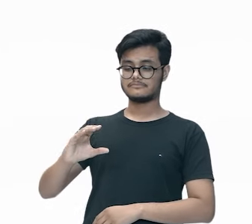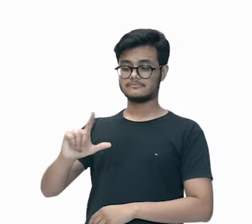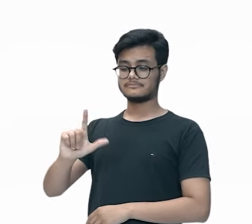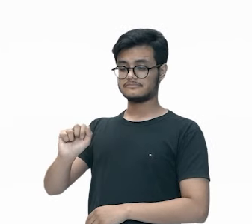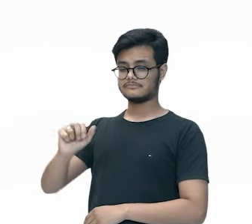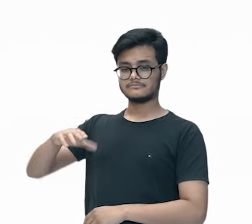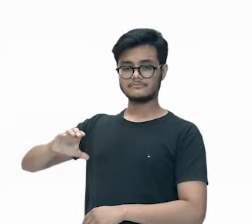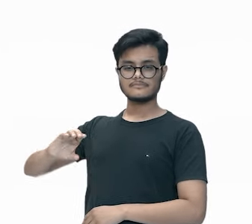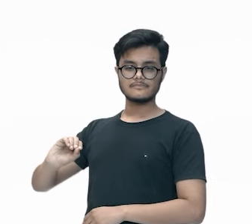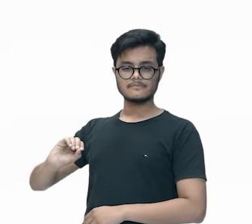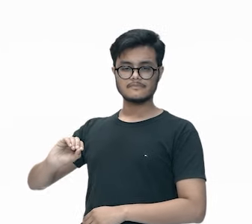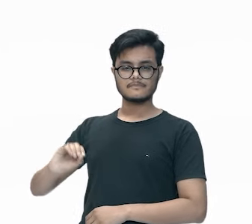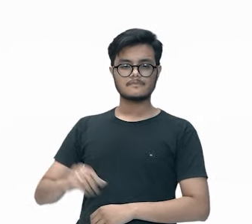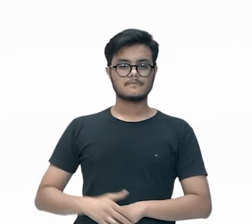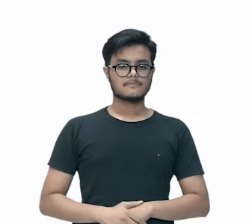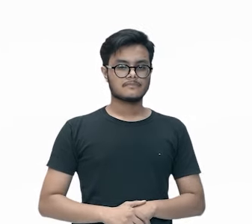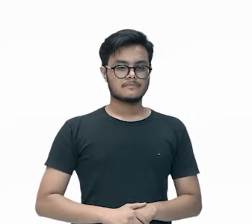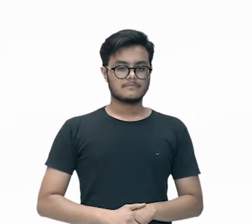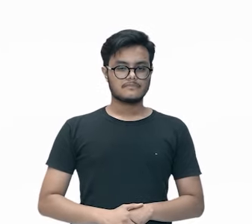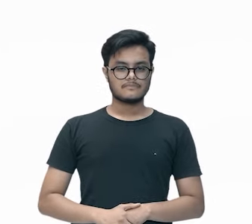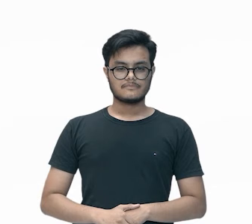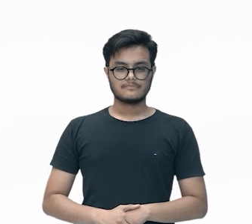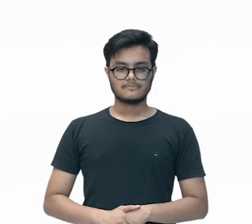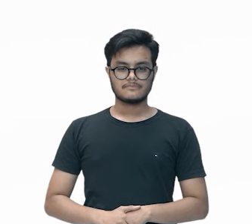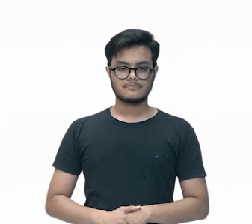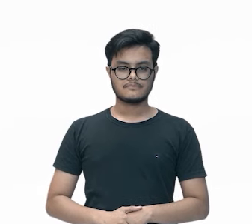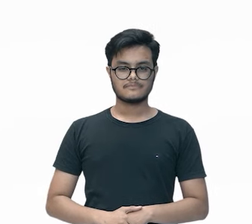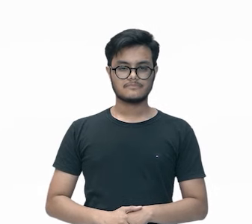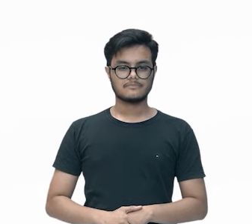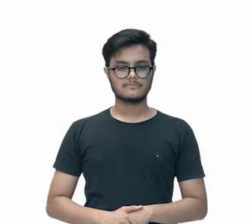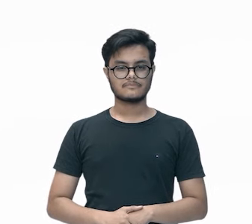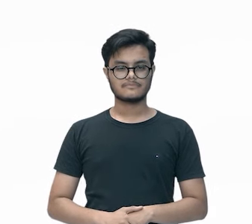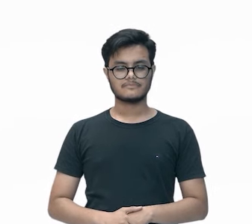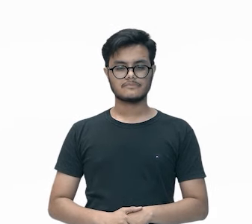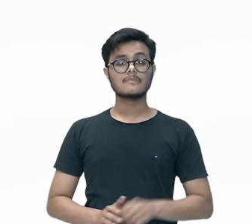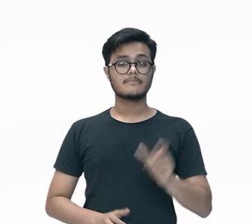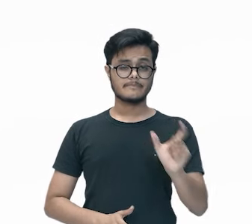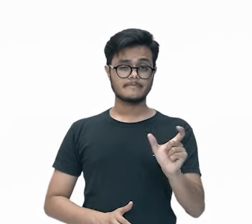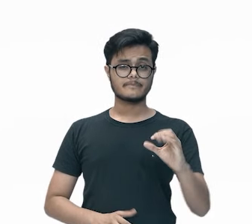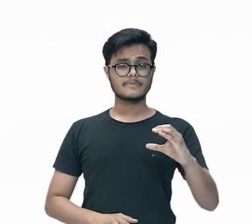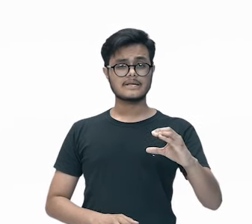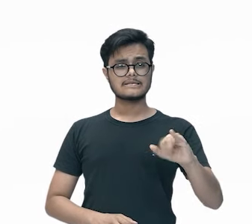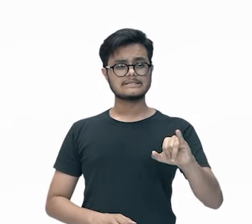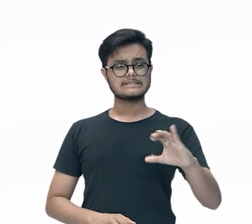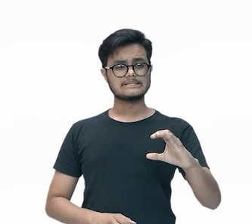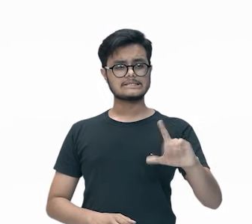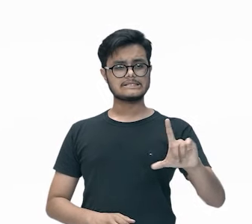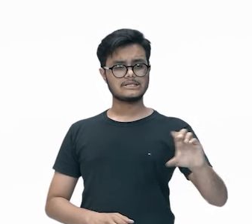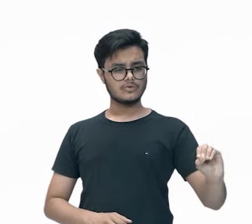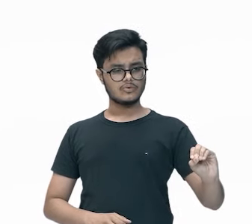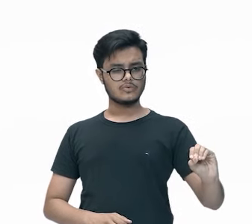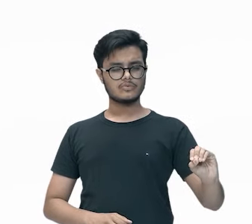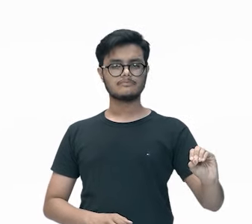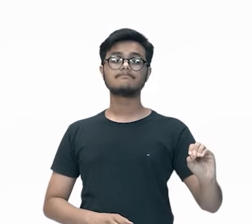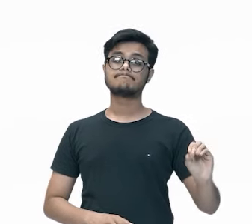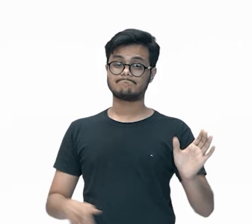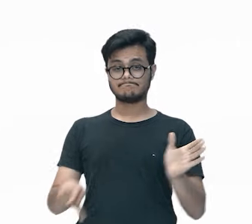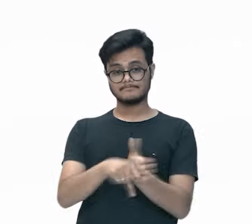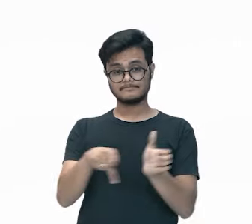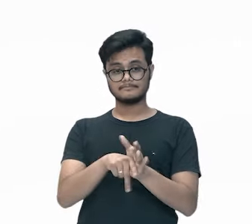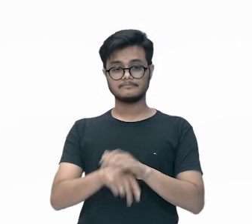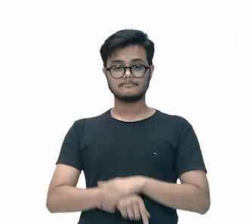gente acrescenta aqui o termo ciclo na frente do nome do composto, tá? Esse é um ciclano,